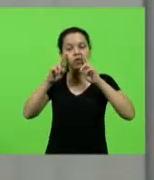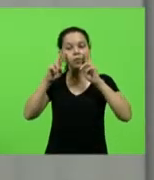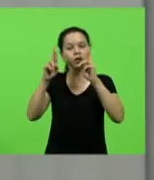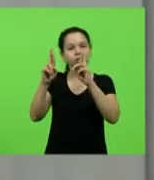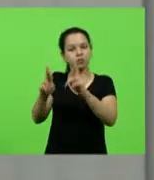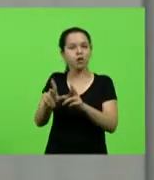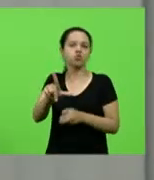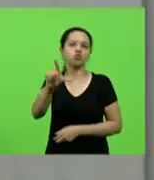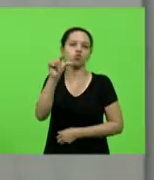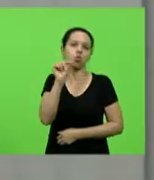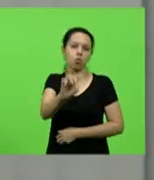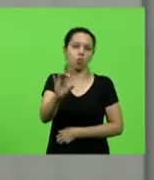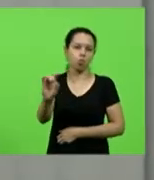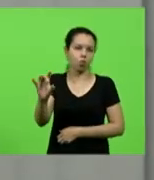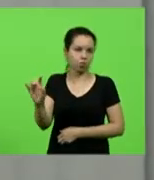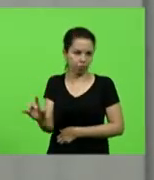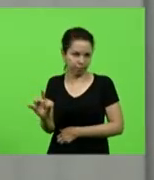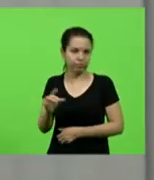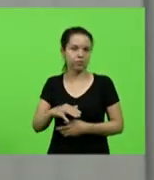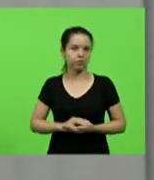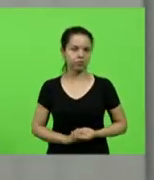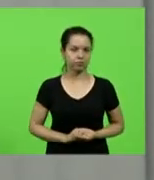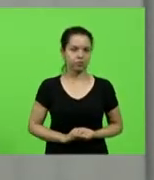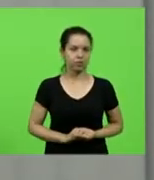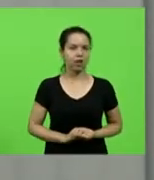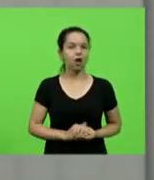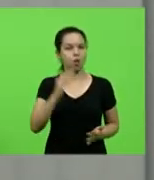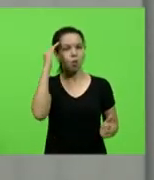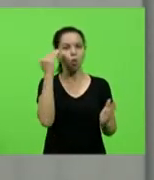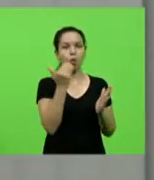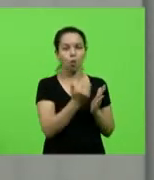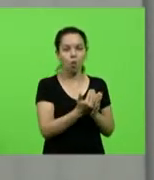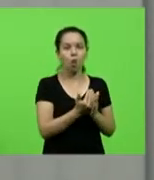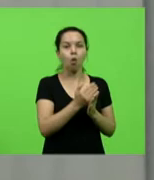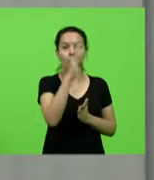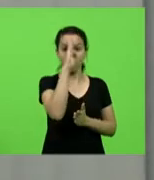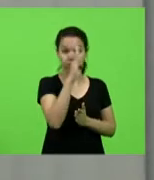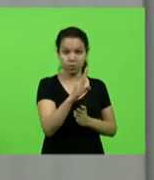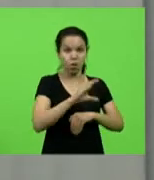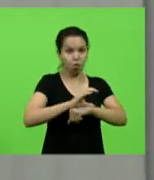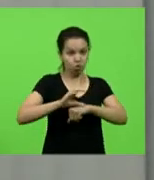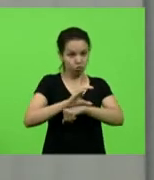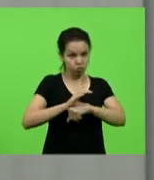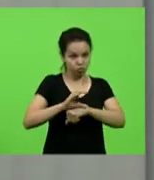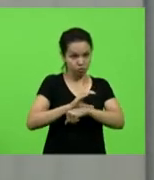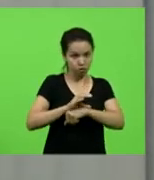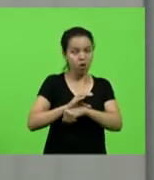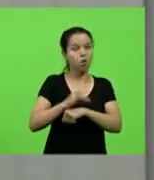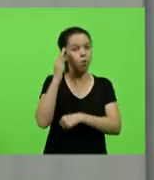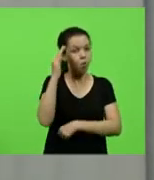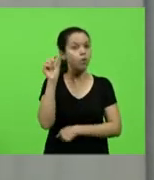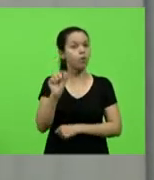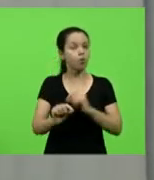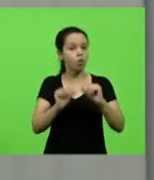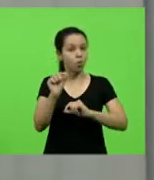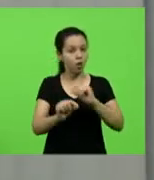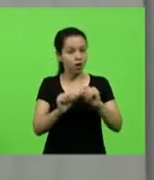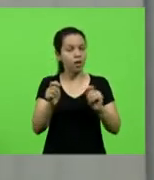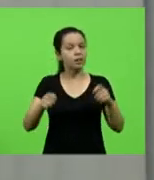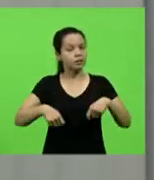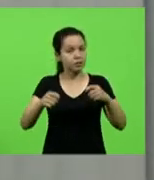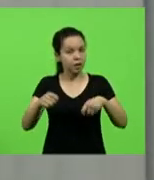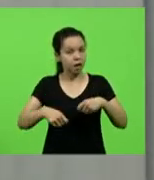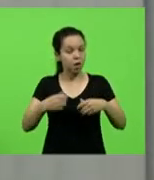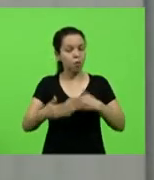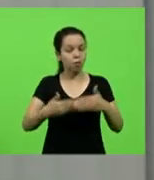observância aos princípios constitucionais, entende-se que possa ser viável realizar o processo de educação domiciliar,